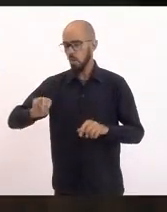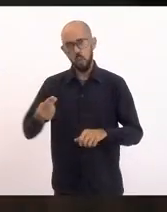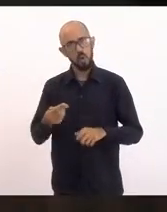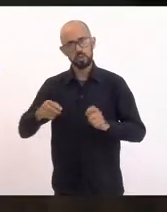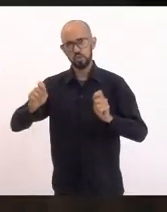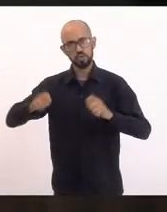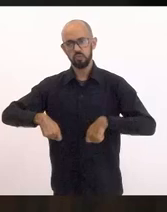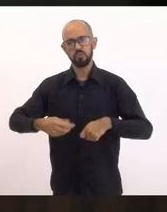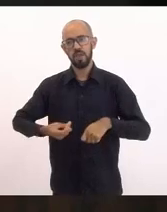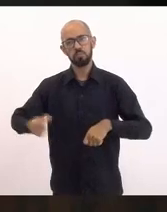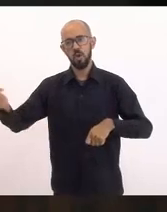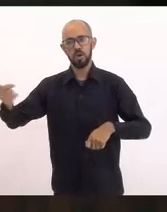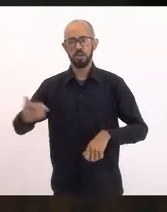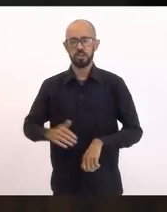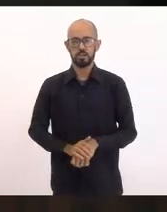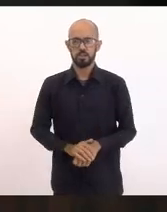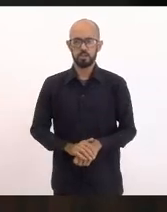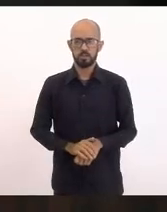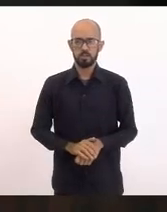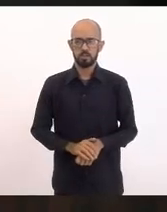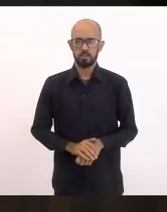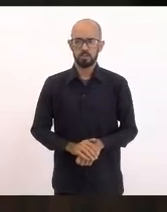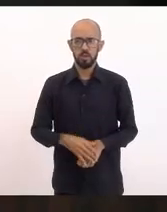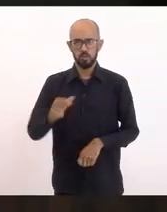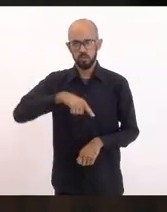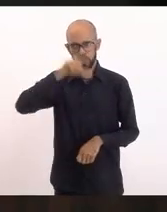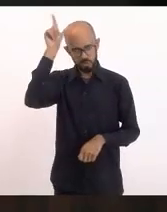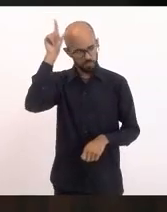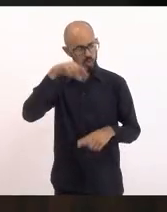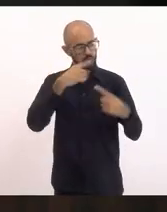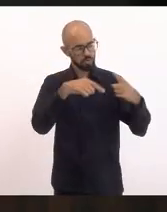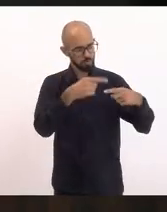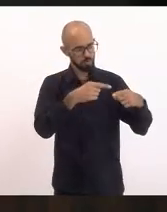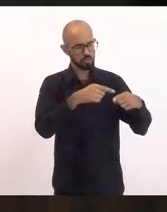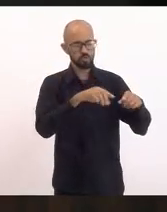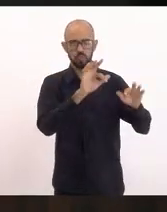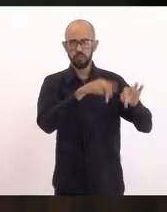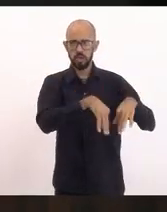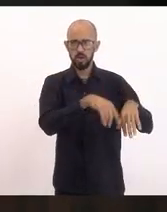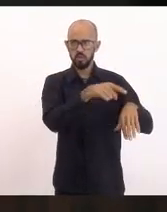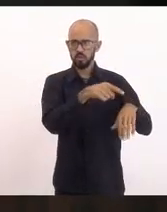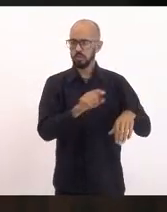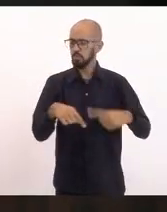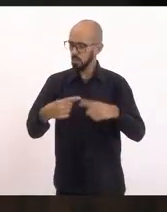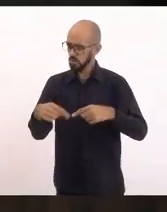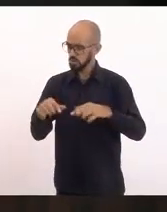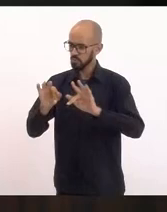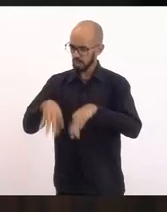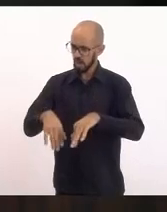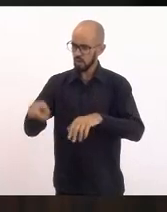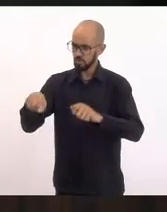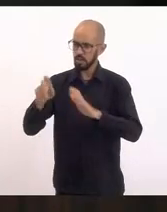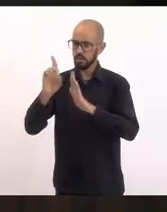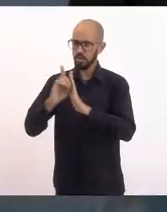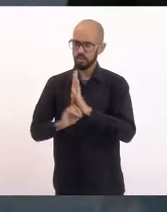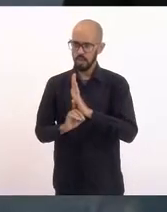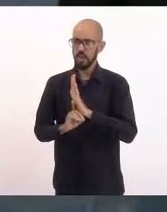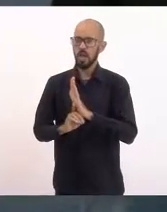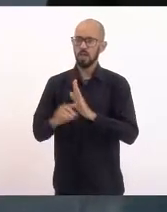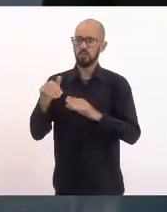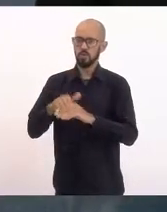daqui. Deputado Luiz Paulo, ao final, Vossa Excelência poderá declarar voto e será a primeira. Deputado Luiz Paulo. Senhor